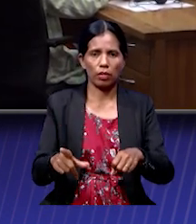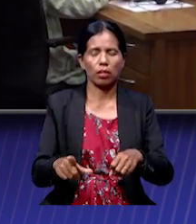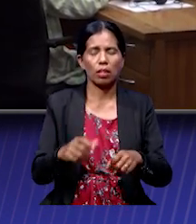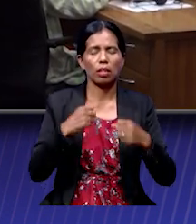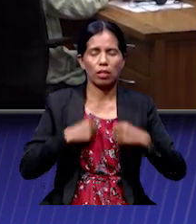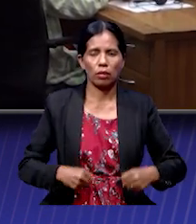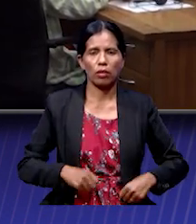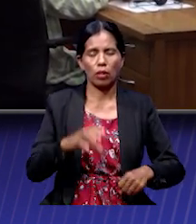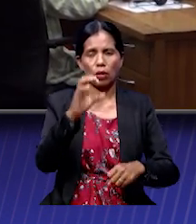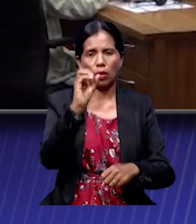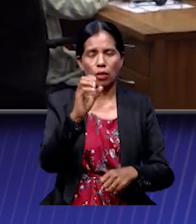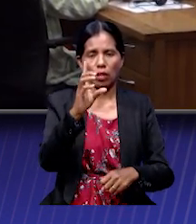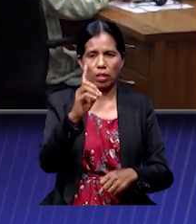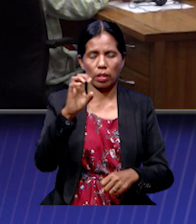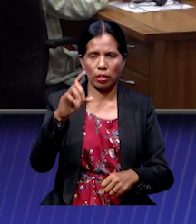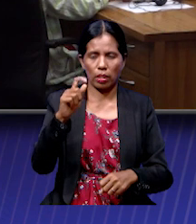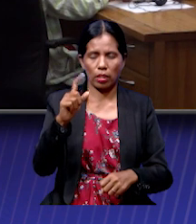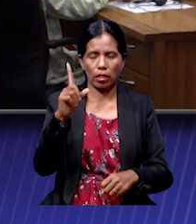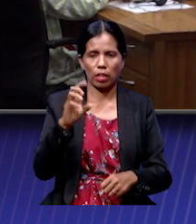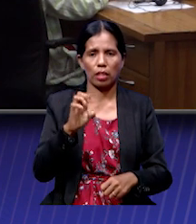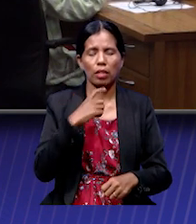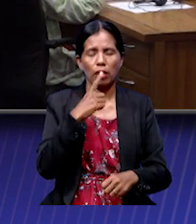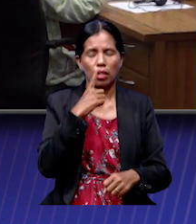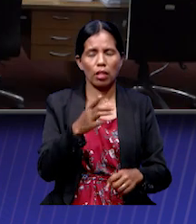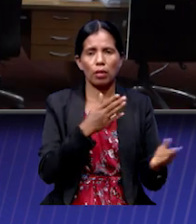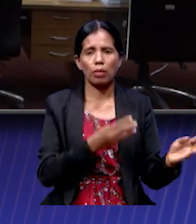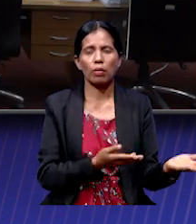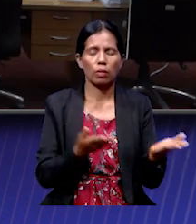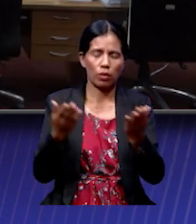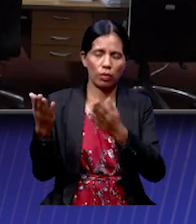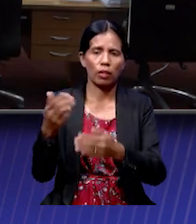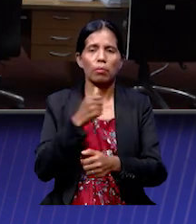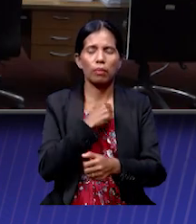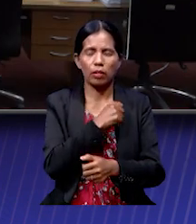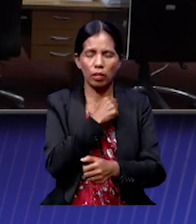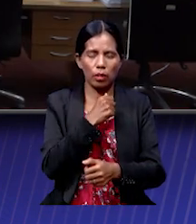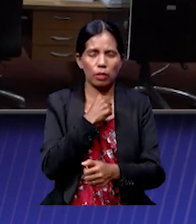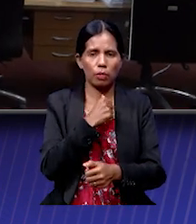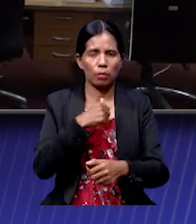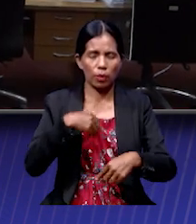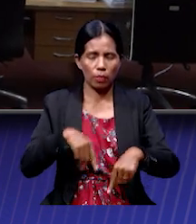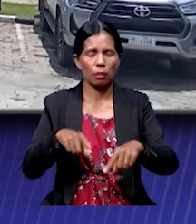Saúde, Odete da Silva Viegas Ateten, a tuhala transferência para Bispo Diocese Maliana,